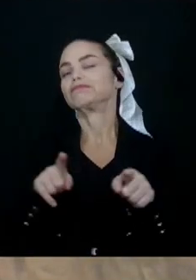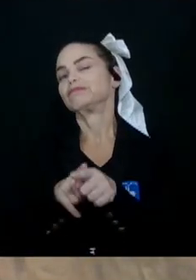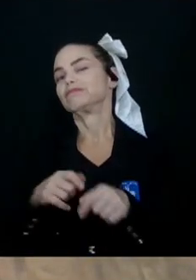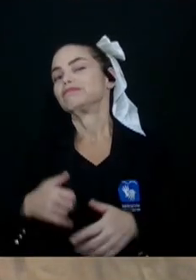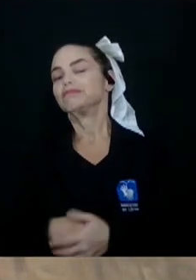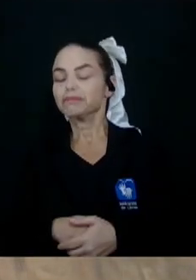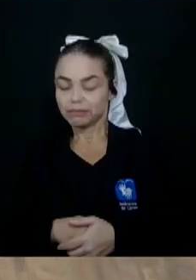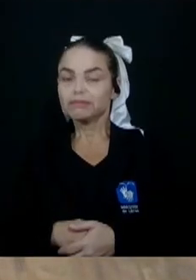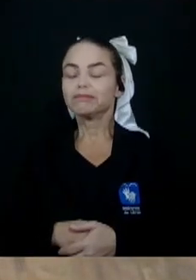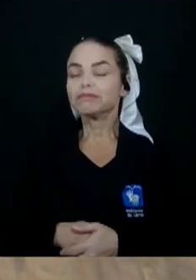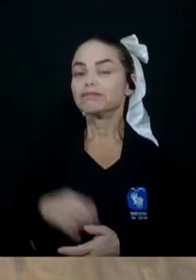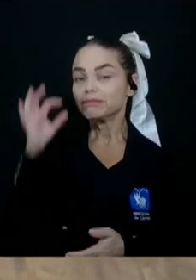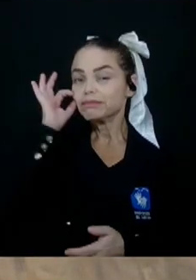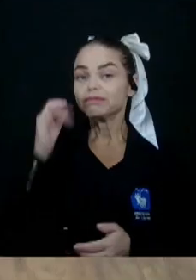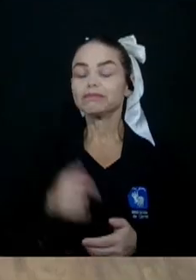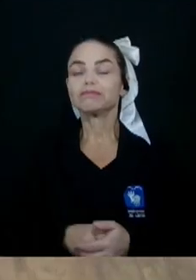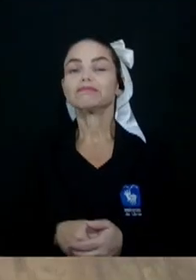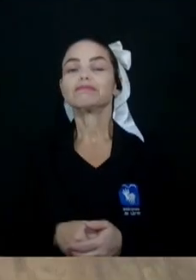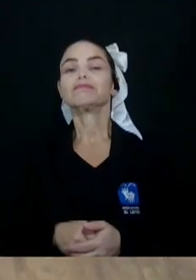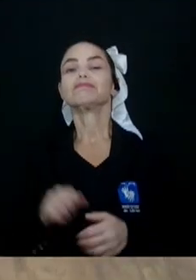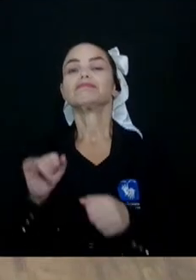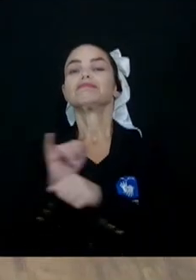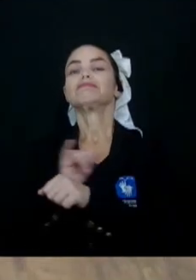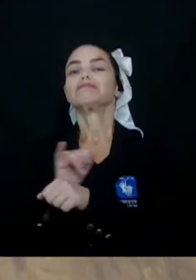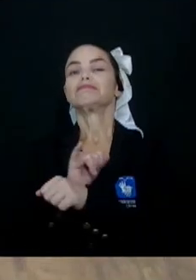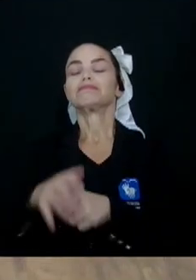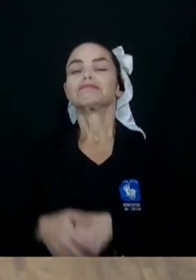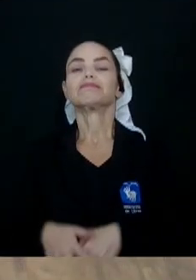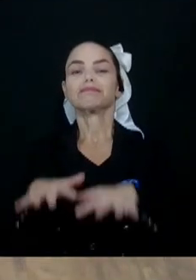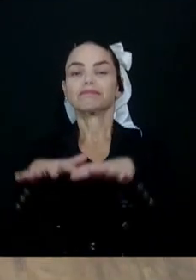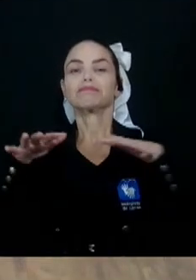vivo, com transmissão pela TV Câmara Campinas, a